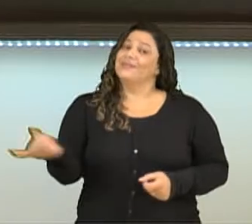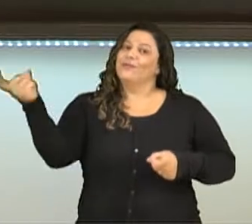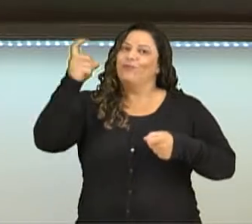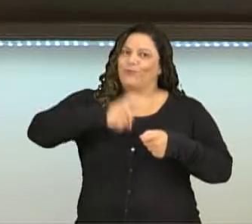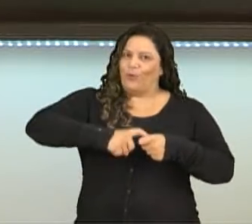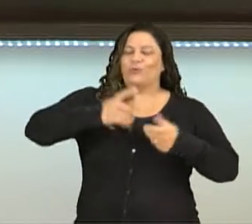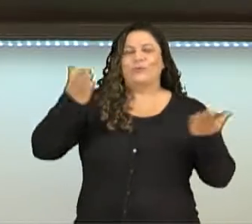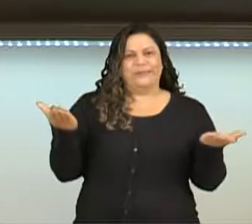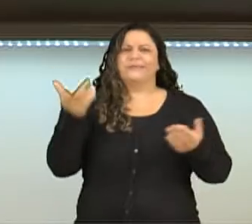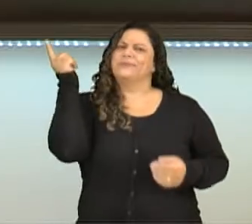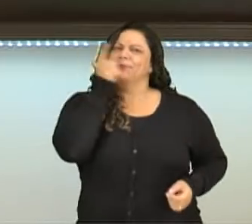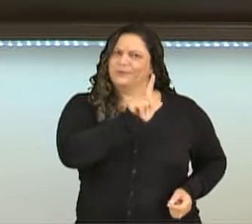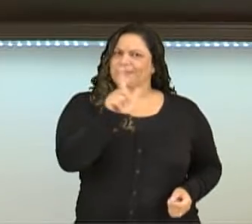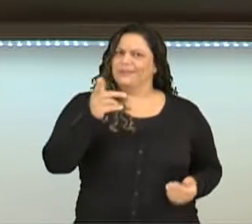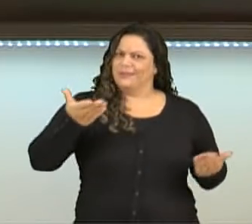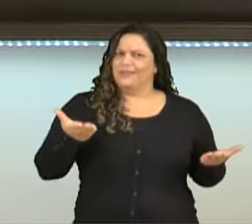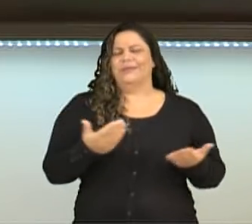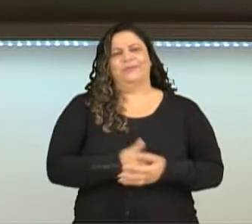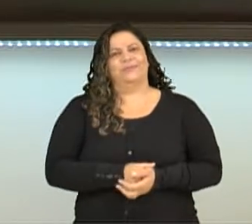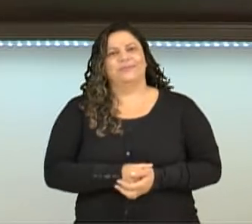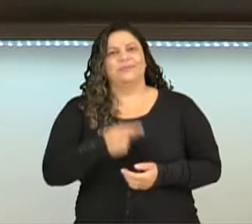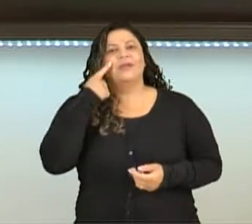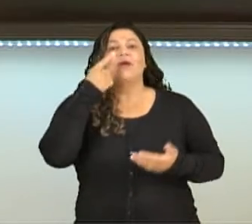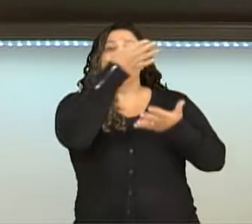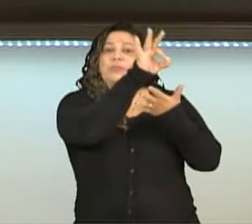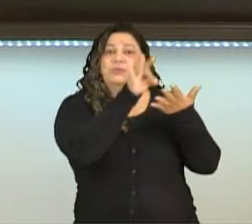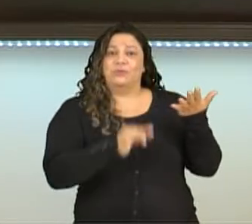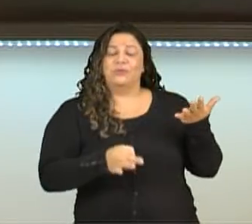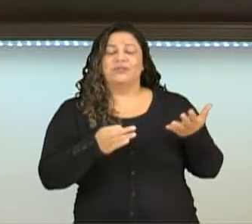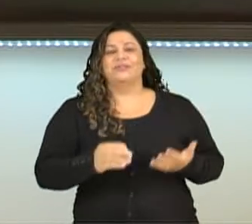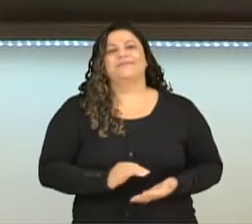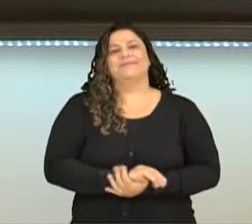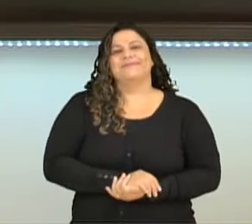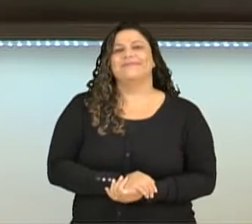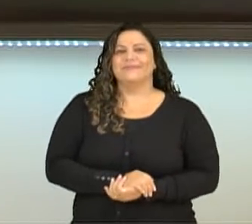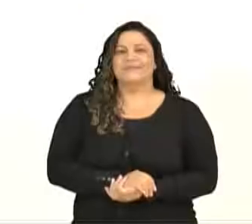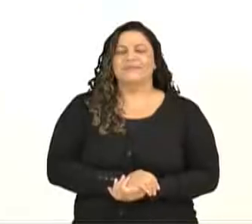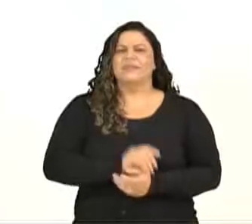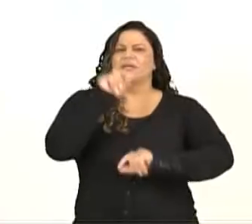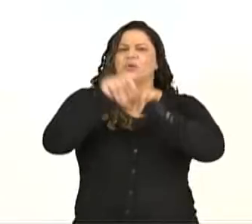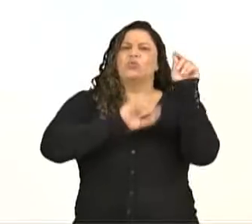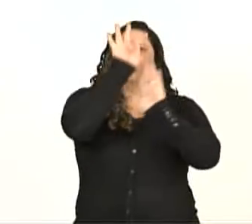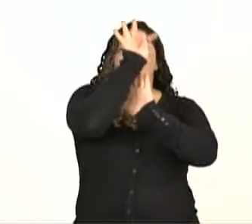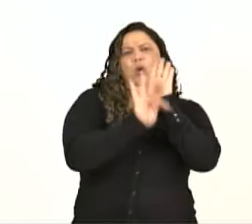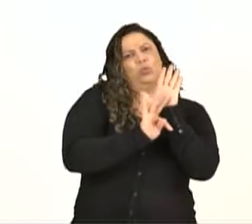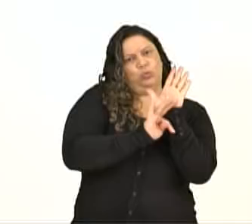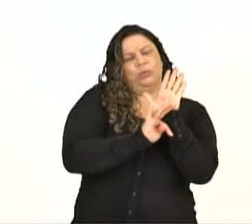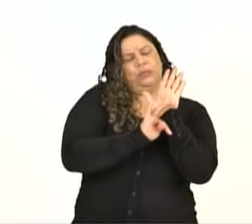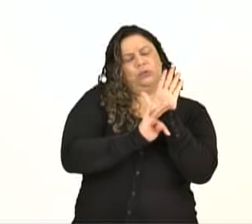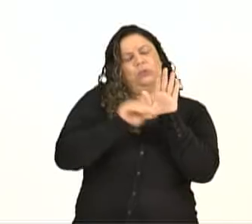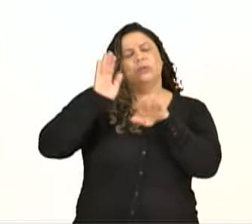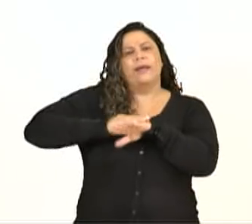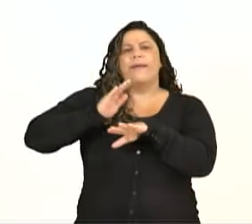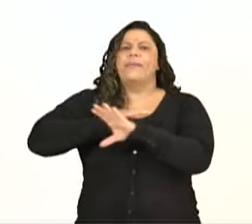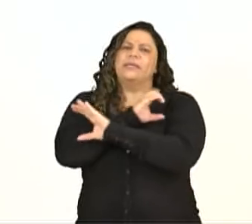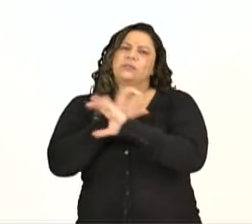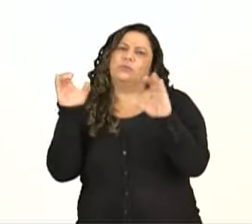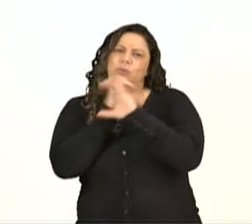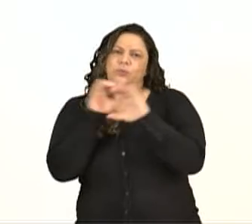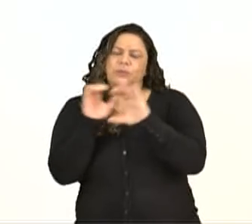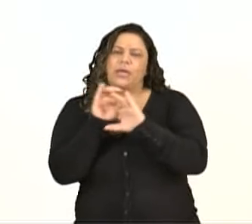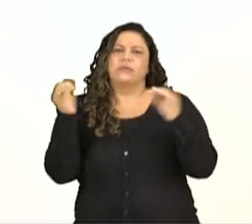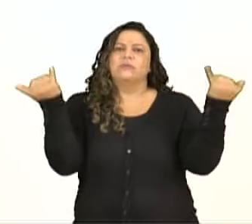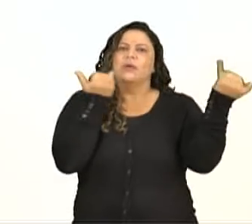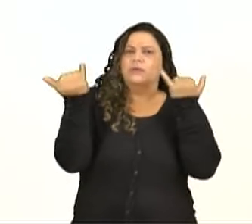Voltamos. Conseguiram? Então vamos fazer a correção. Qual texto é mais confiável, a notícia ou